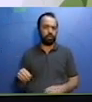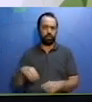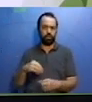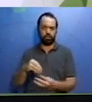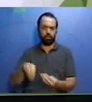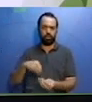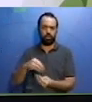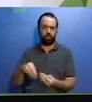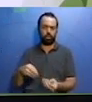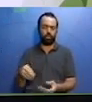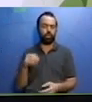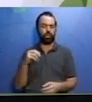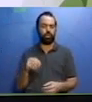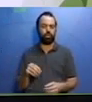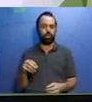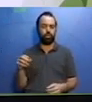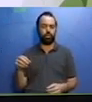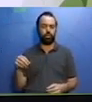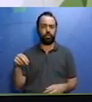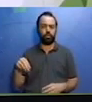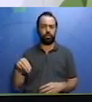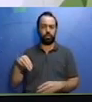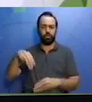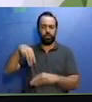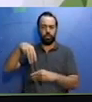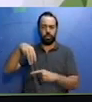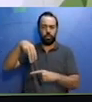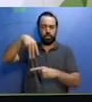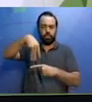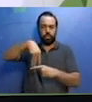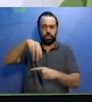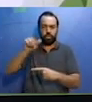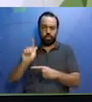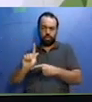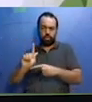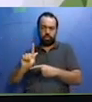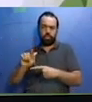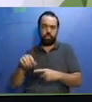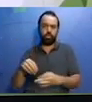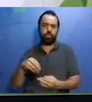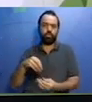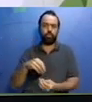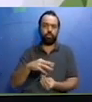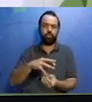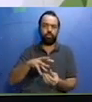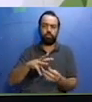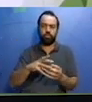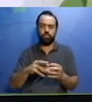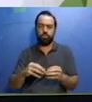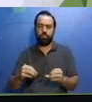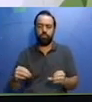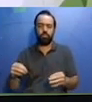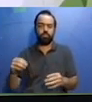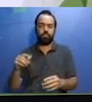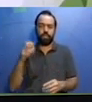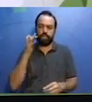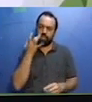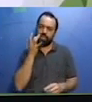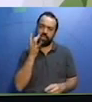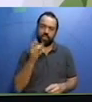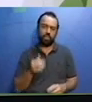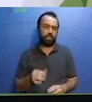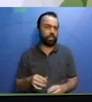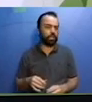misturam uma substância chamada mercúrio, que é uma substância química que dissolve o ouro. Então, de uma maneira